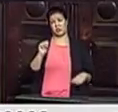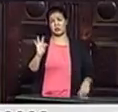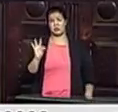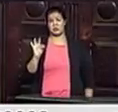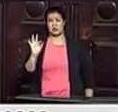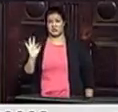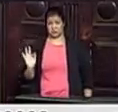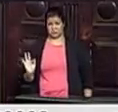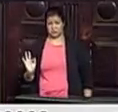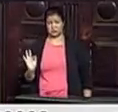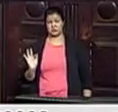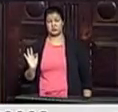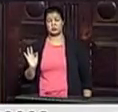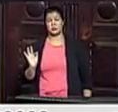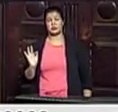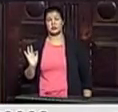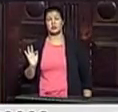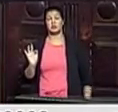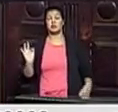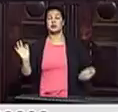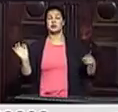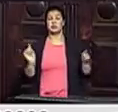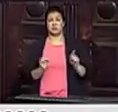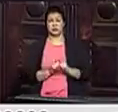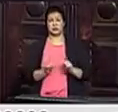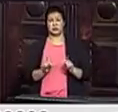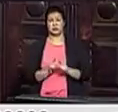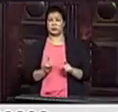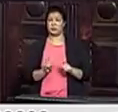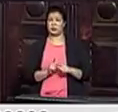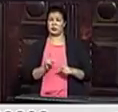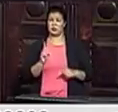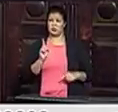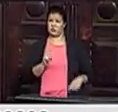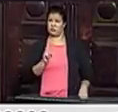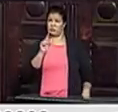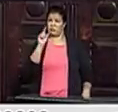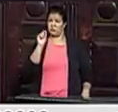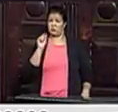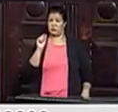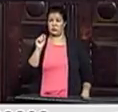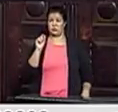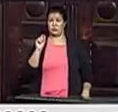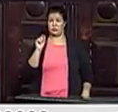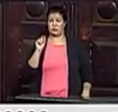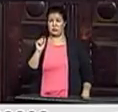privado, e sejam eleitos